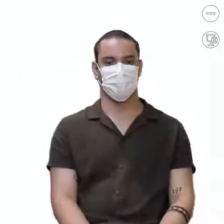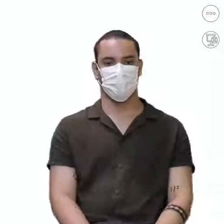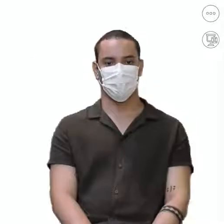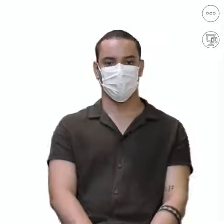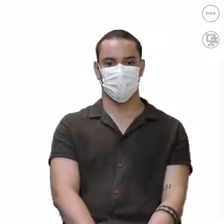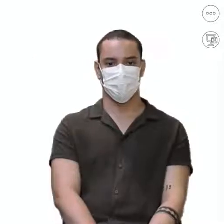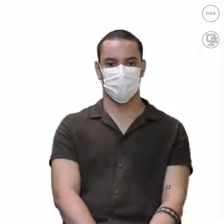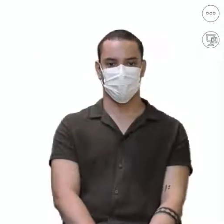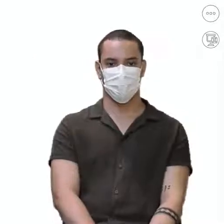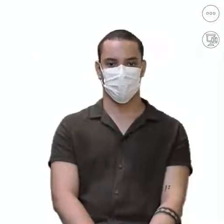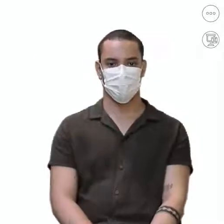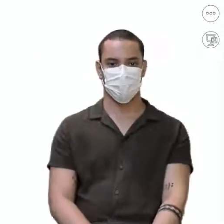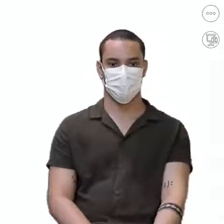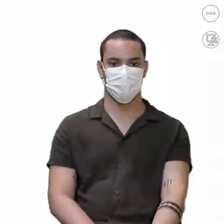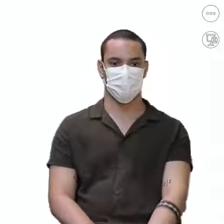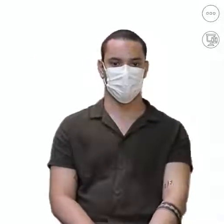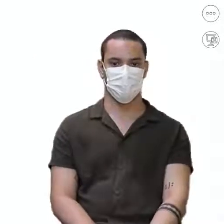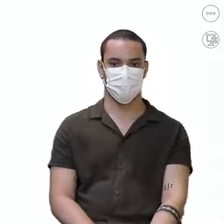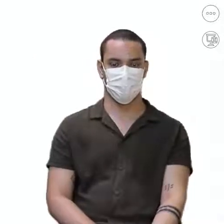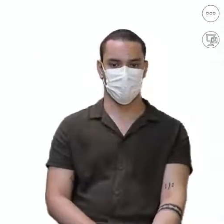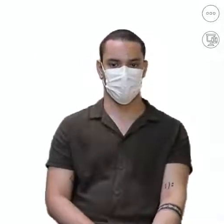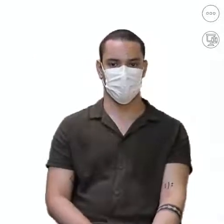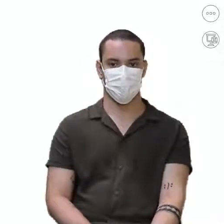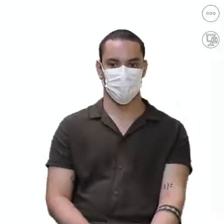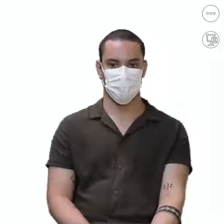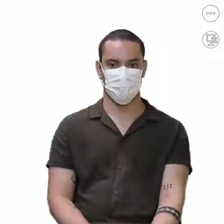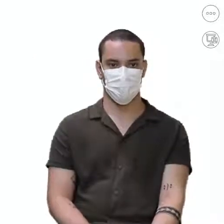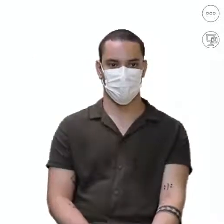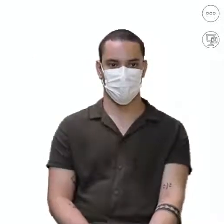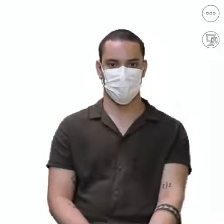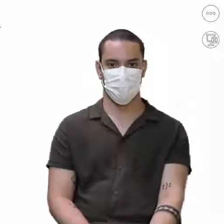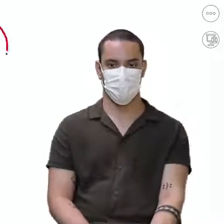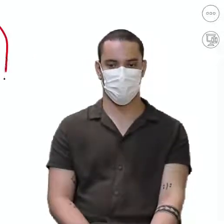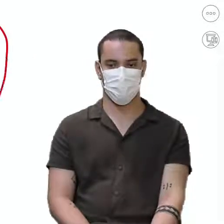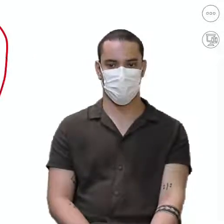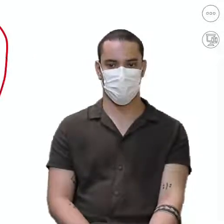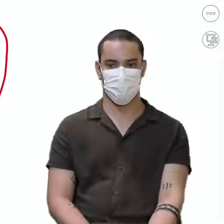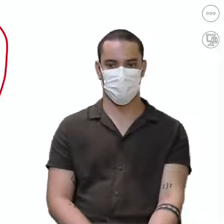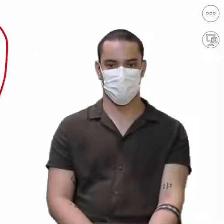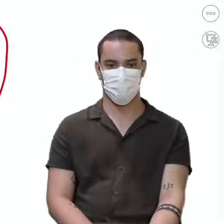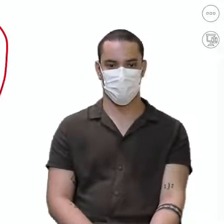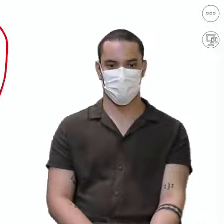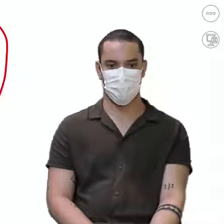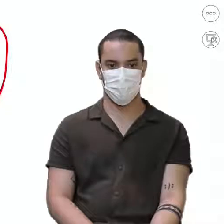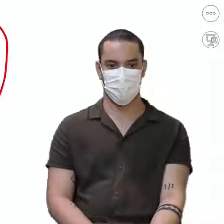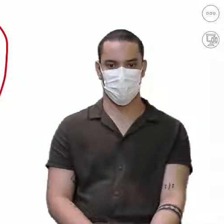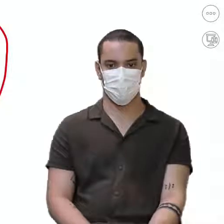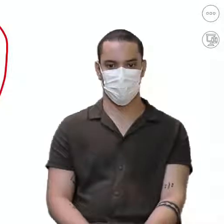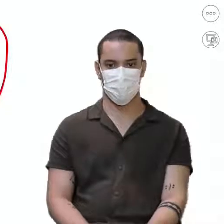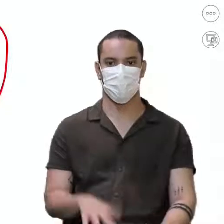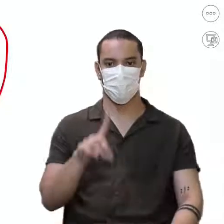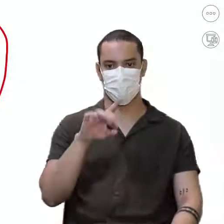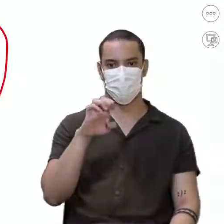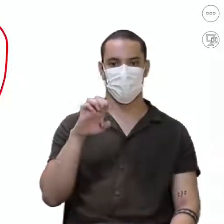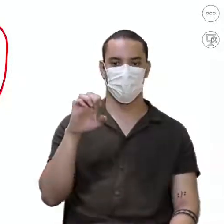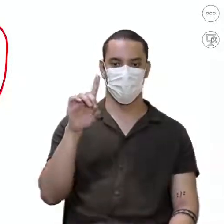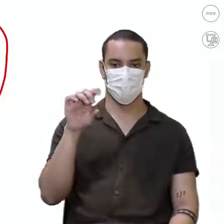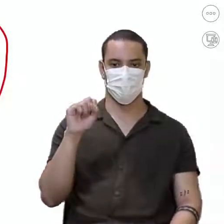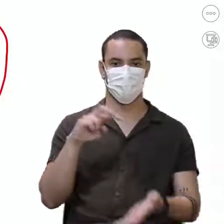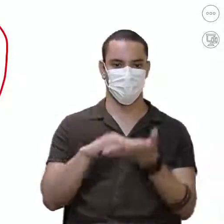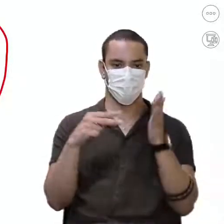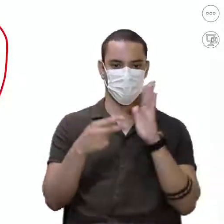precedes words, words precede deeds, deeds significa feitos,